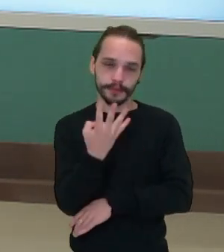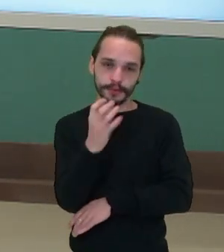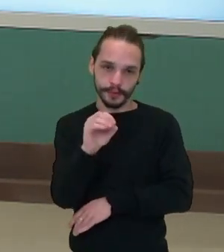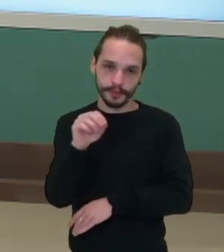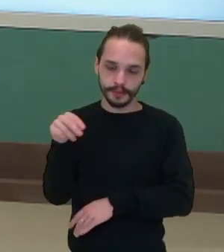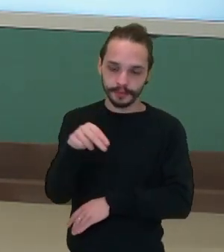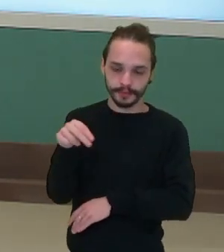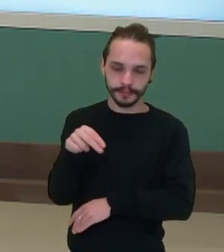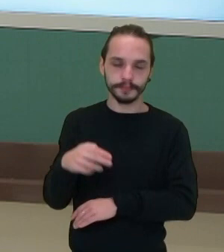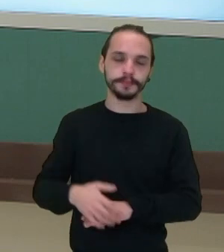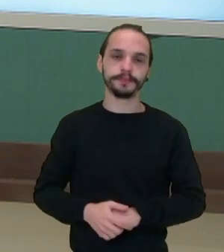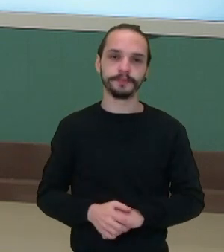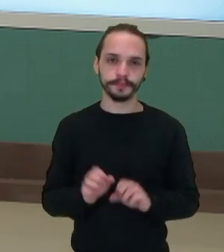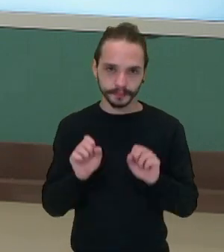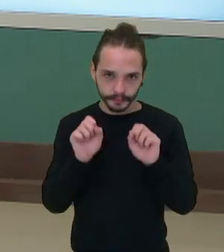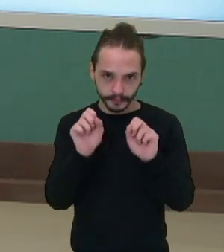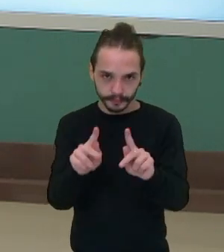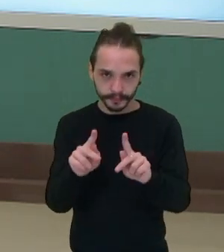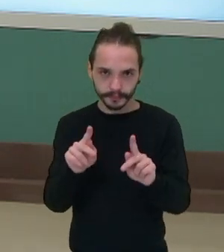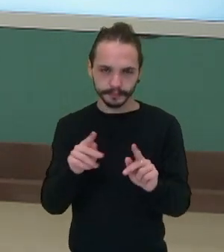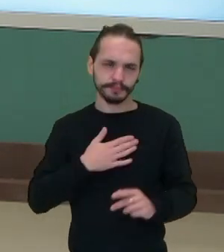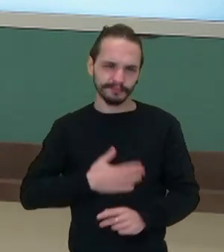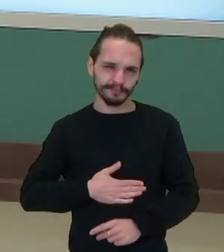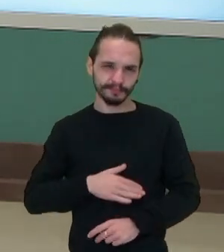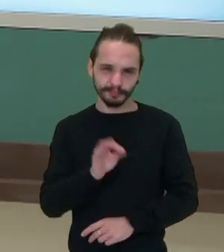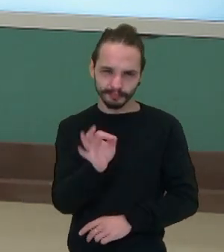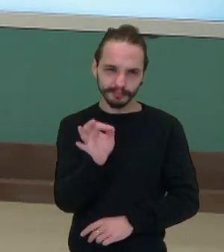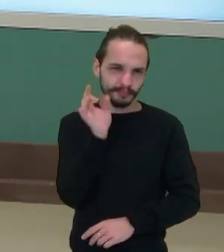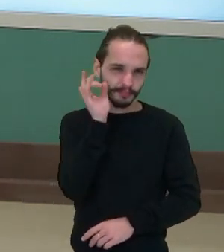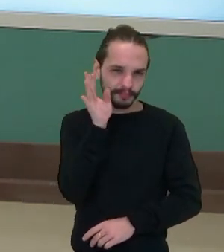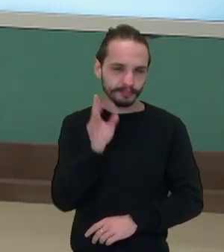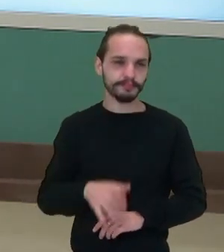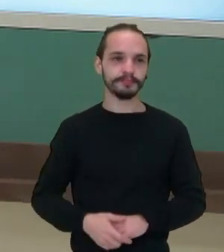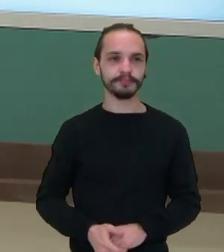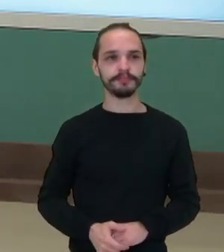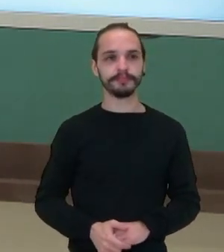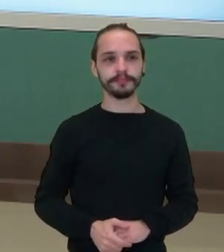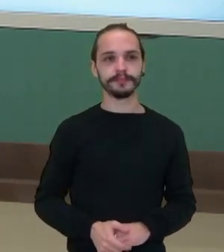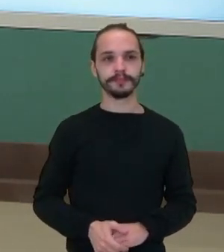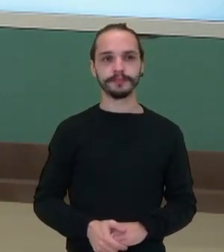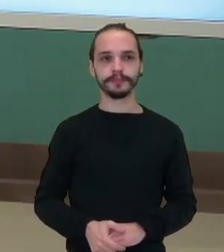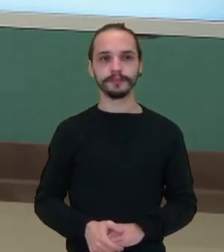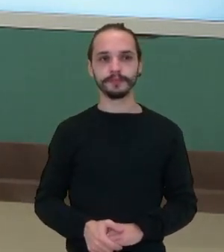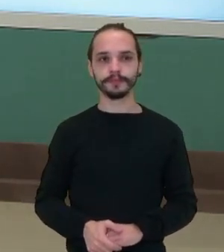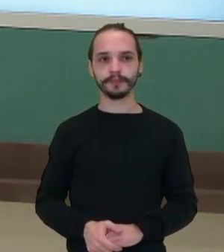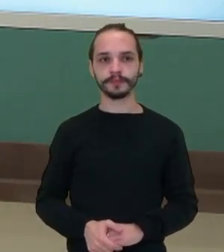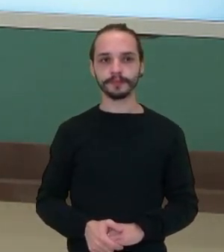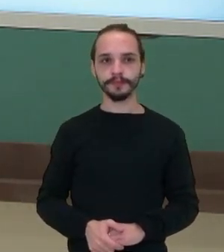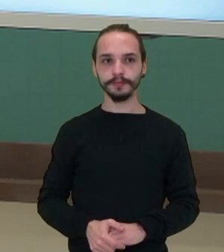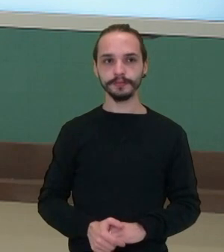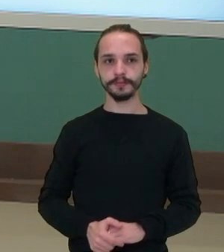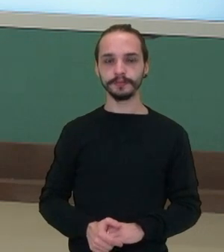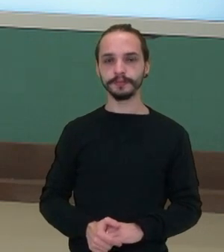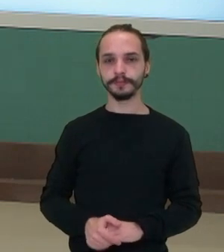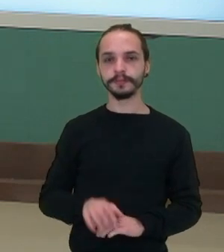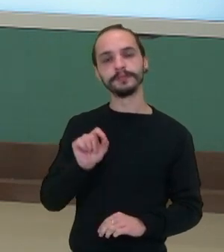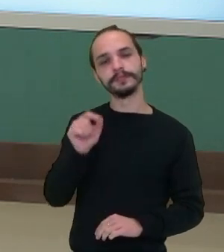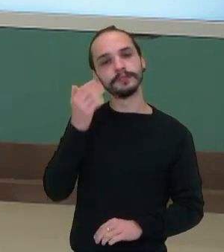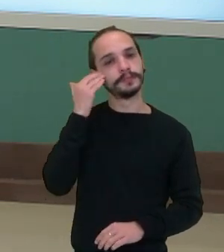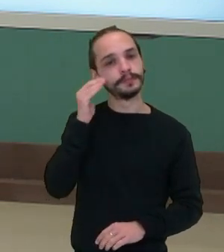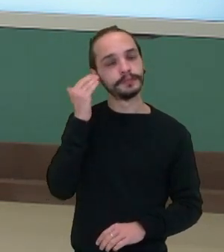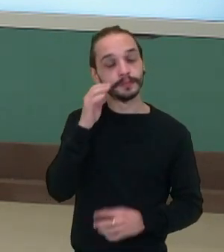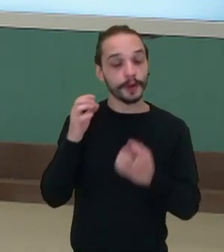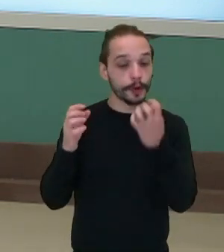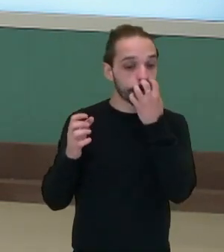newtons. Beleza? Tranquilo? Bem de boa, né? Então, o que a gente pode entender disso? Que o